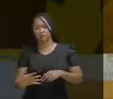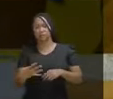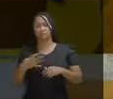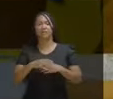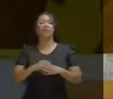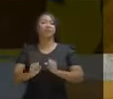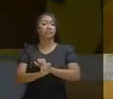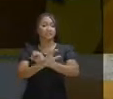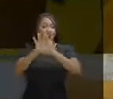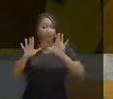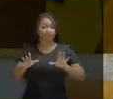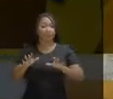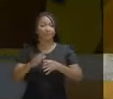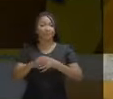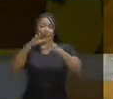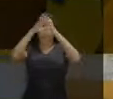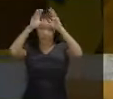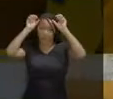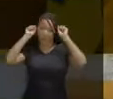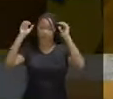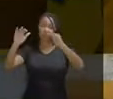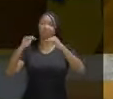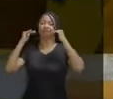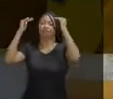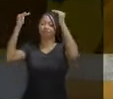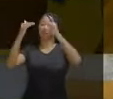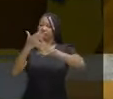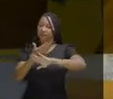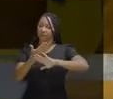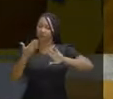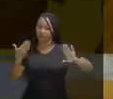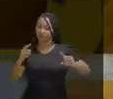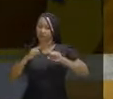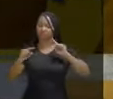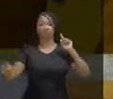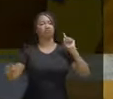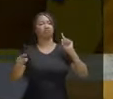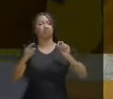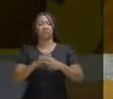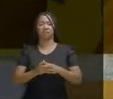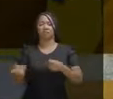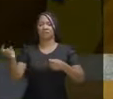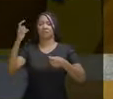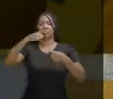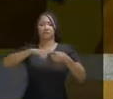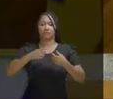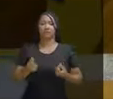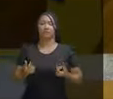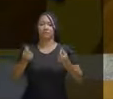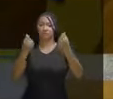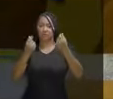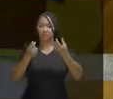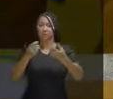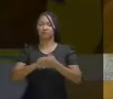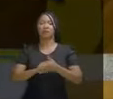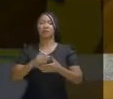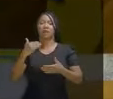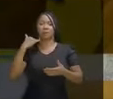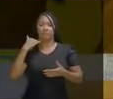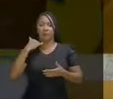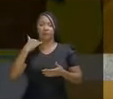de esclarecer que o TSE não me impõe a rejeição das contas ou a determinação de restituição de valores ao Tesouro